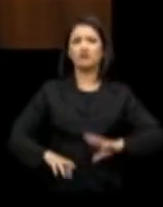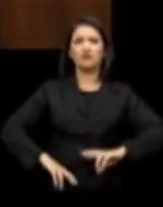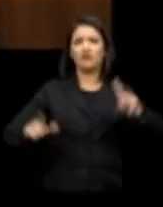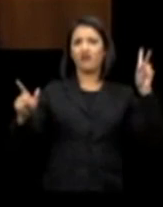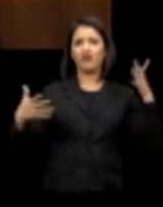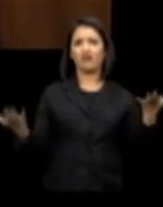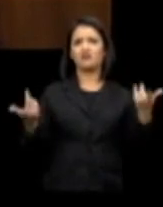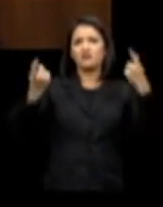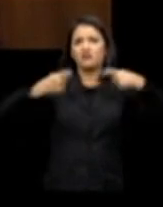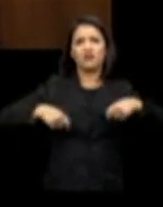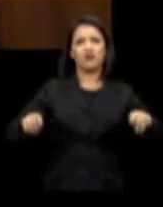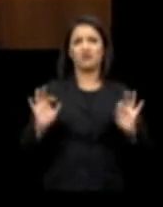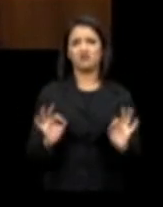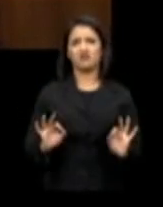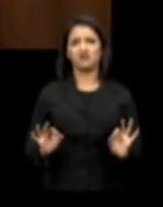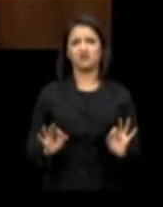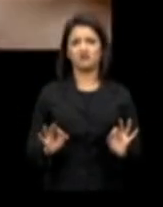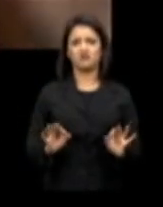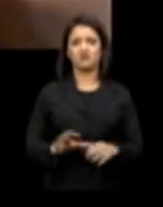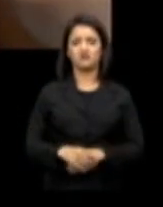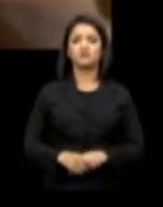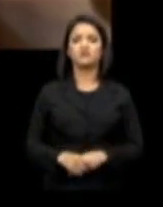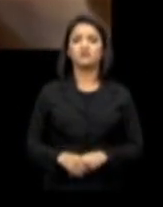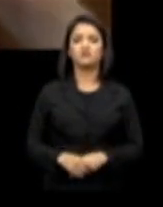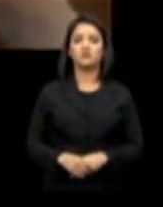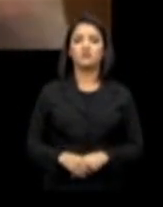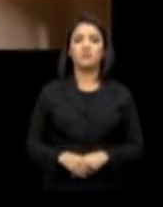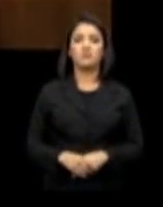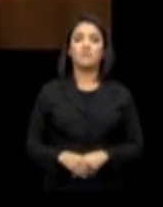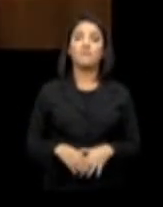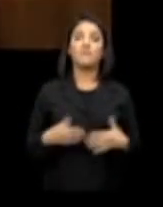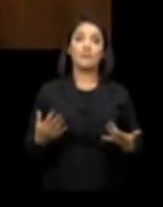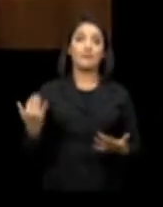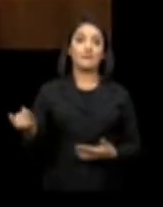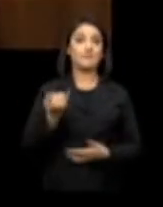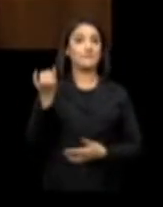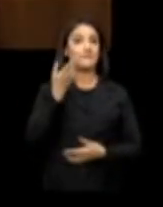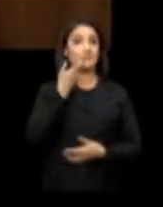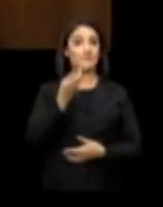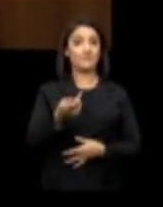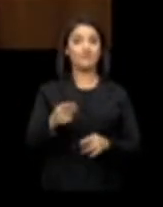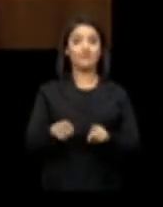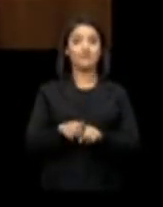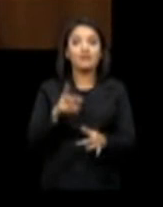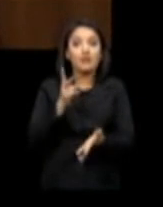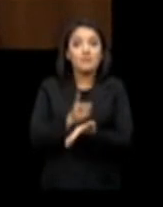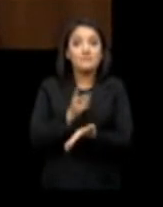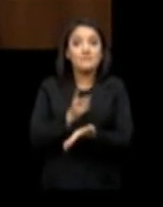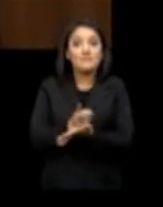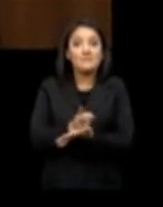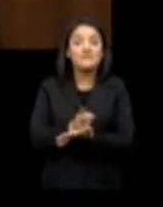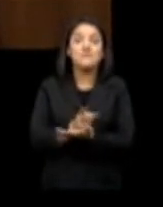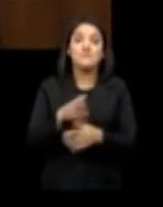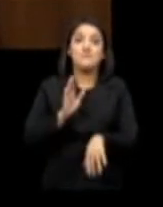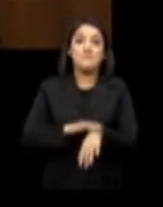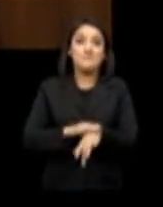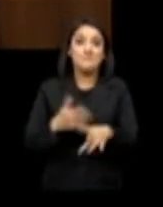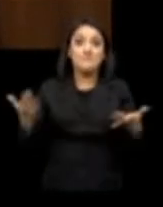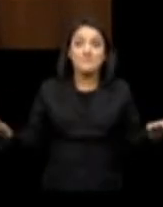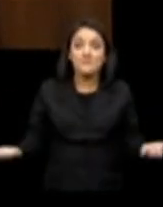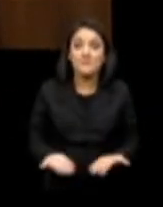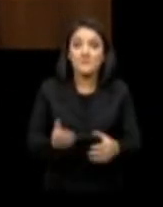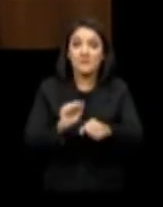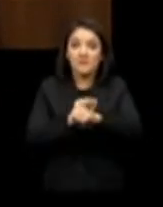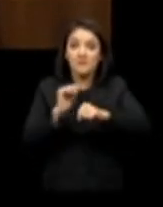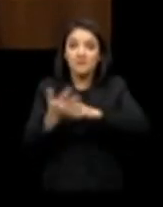proporcionalidade em sentido estrito da medida. Por fim, cabe ressaltar, presidente, ainda que a referência ao momento de pandemia global